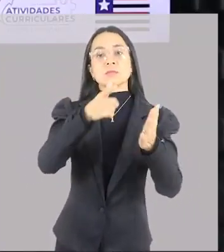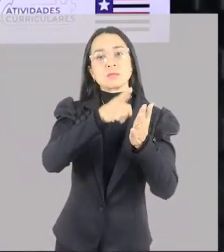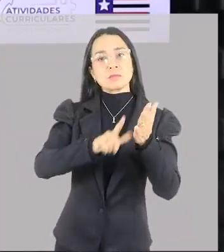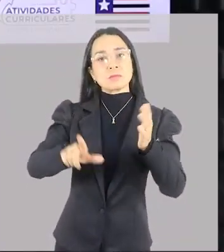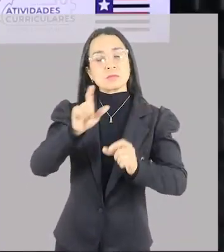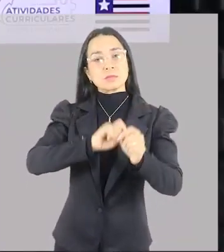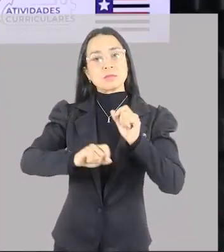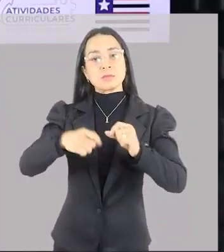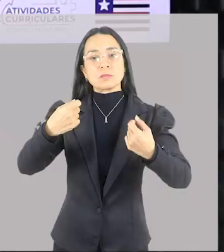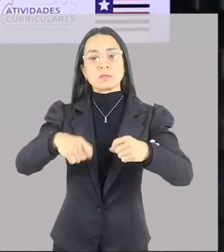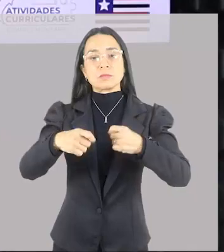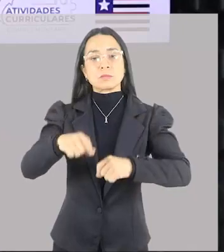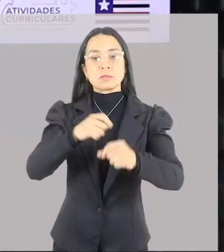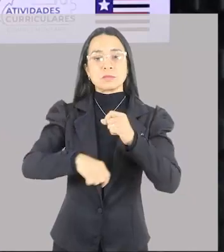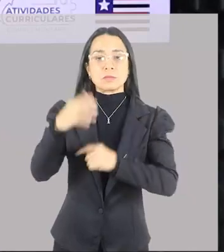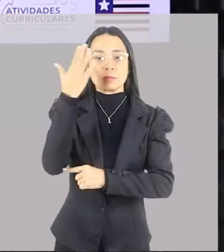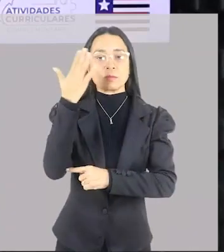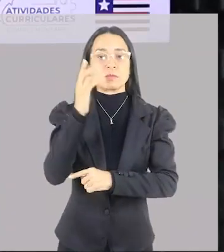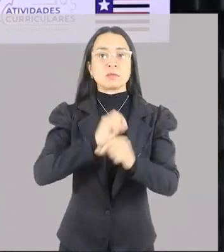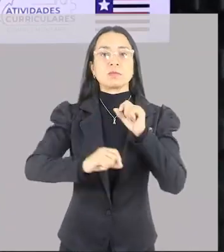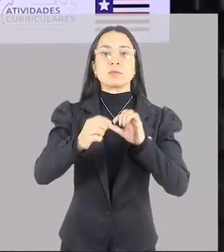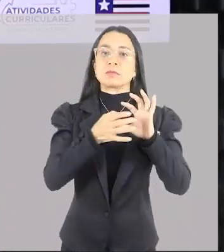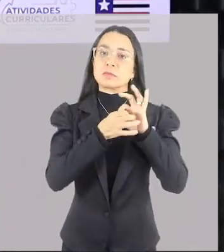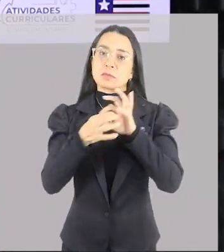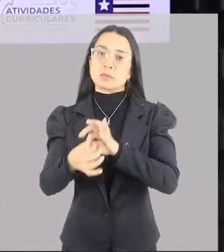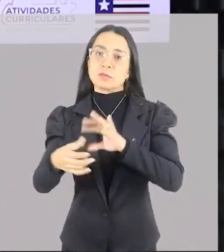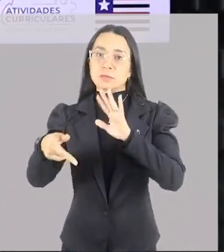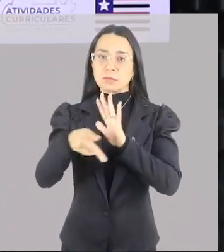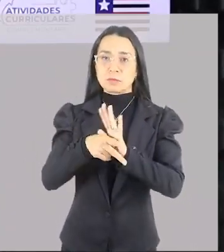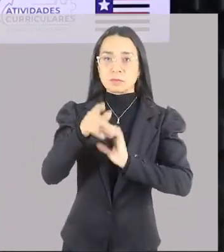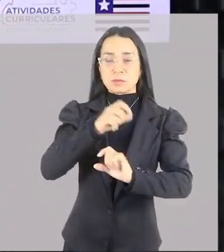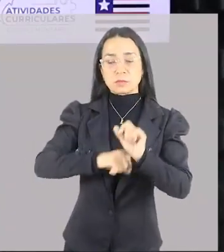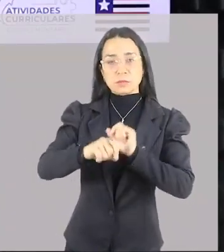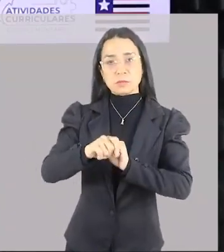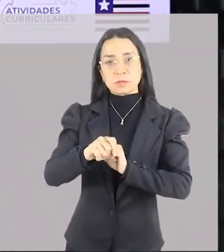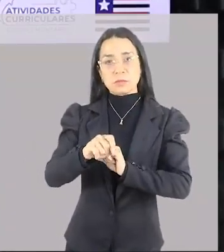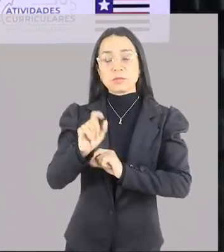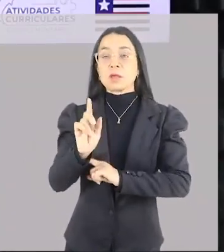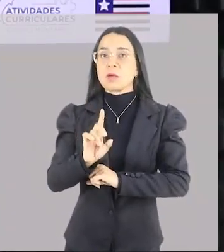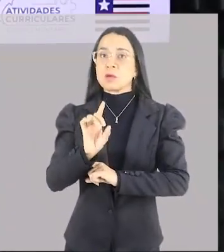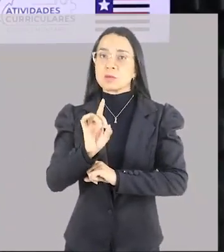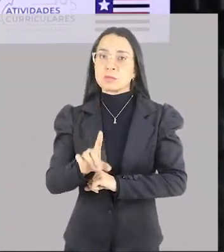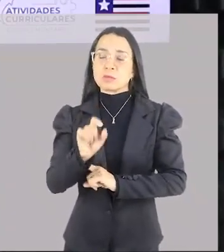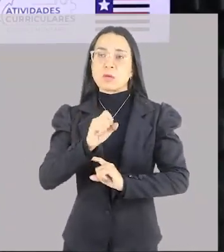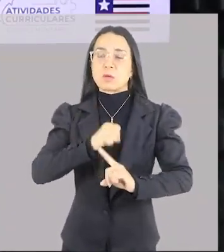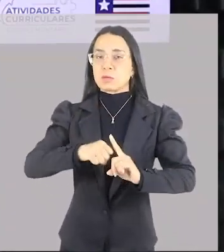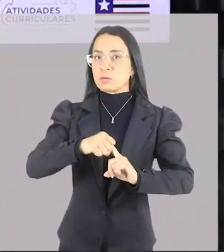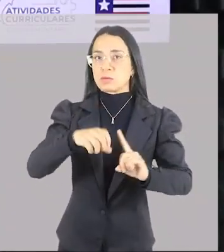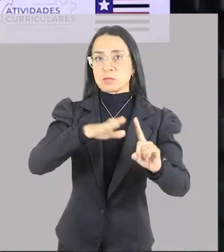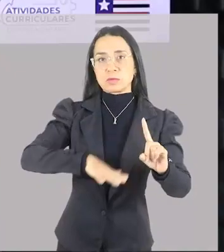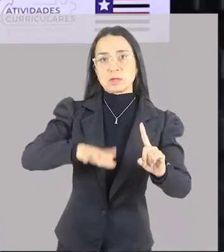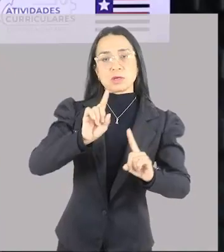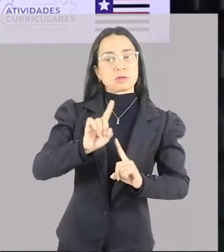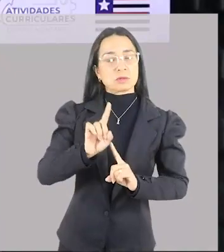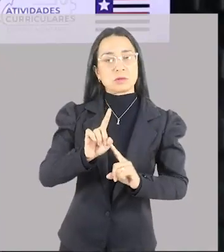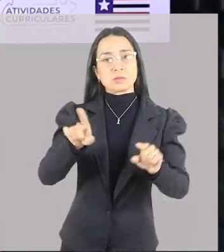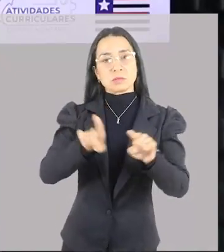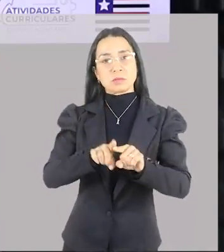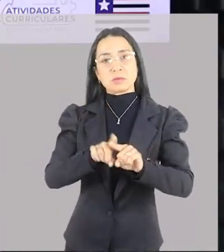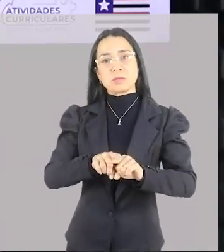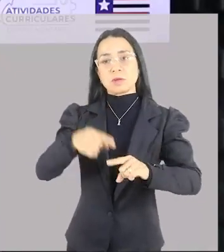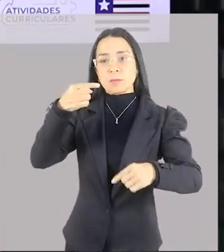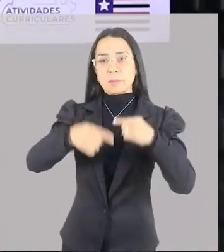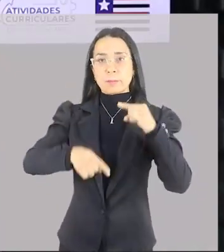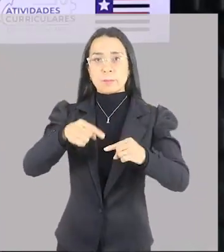literários, nós precisamos entender contextos específicos, não somente sociais, mas também políticos e